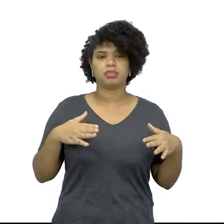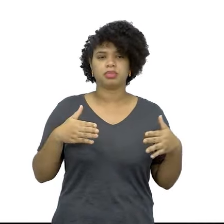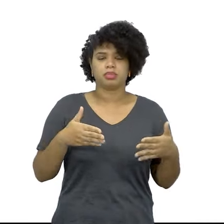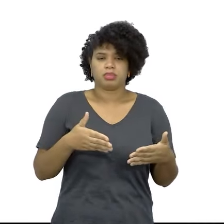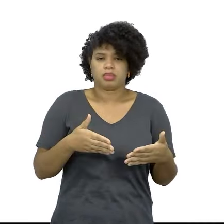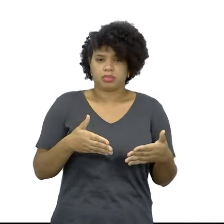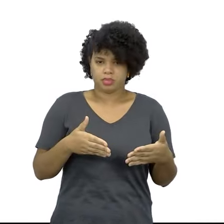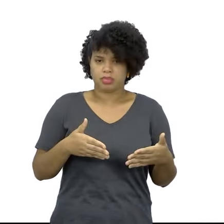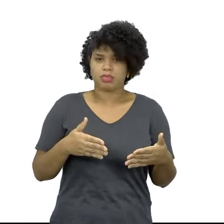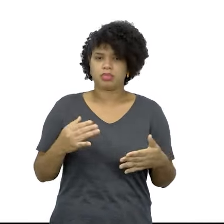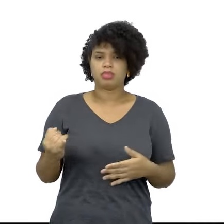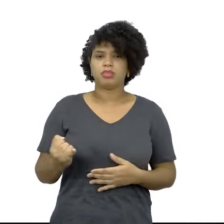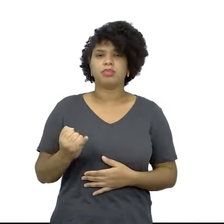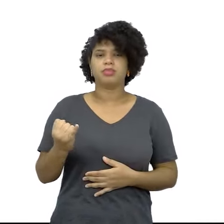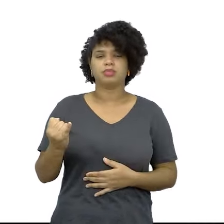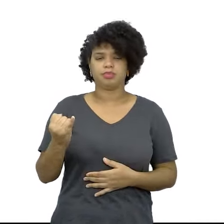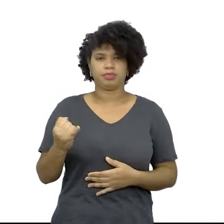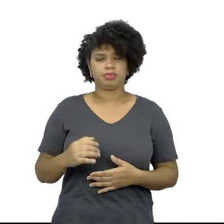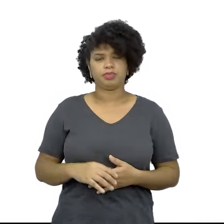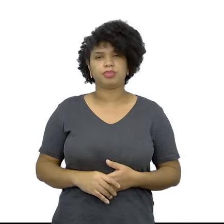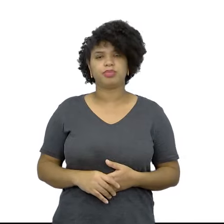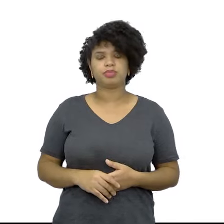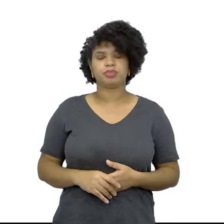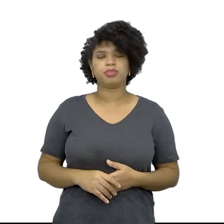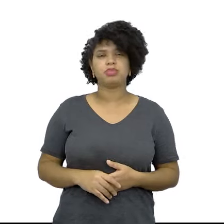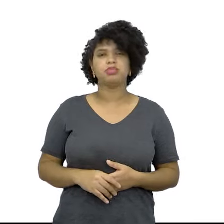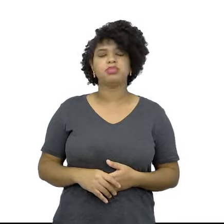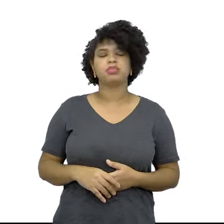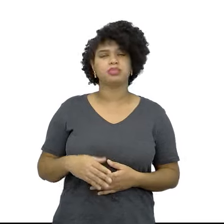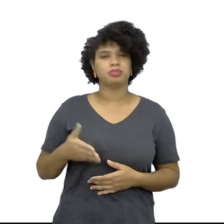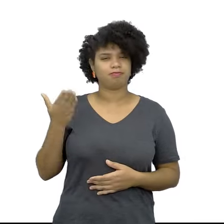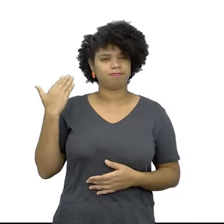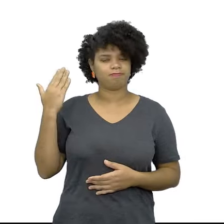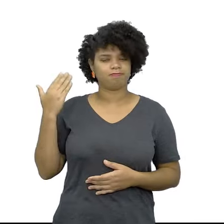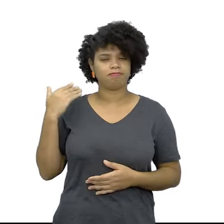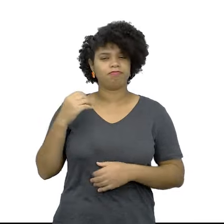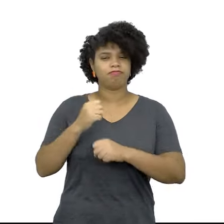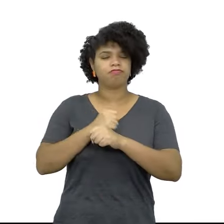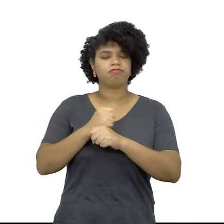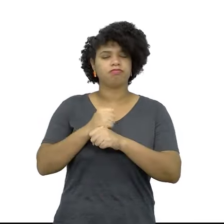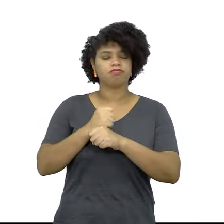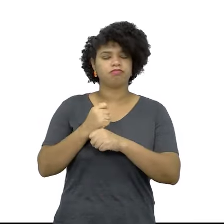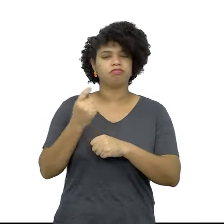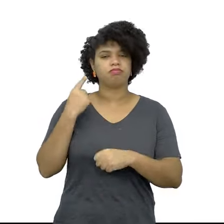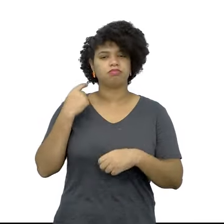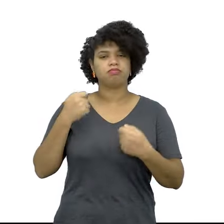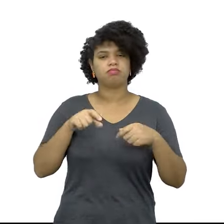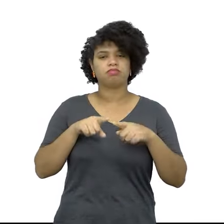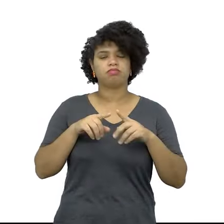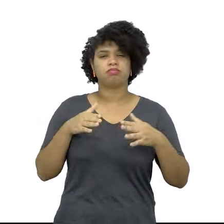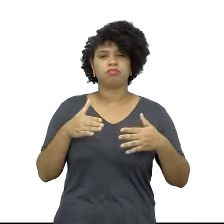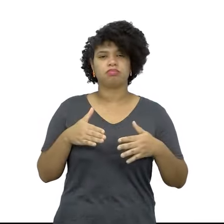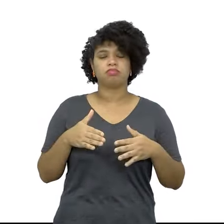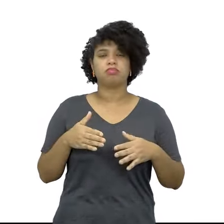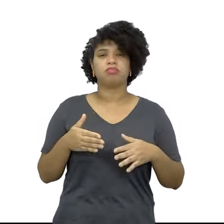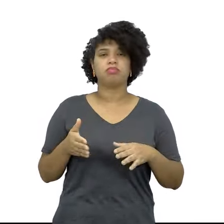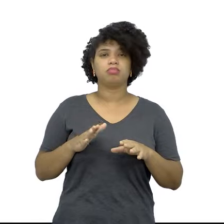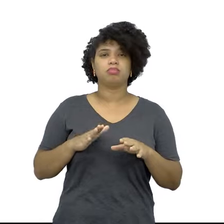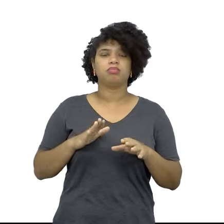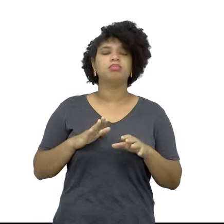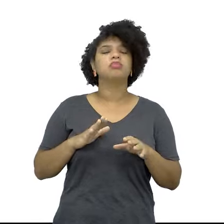e que também precisaram ser trabalhados em anos anteriores, antes da pandemia. Então, tudo